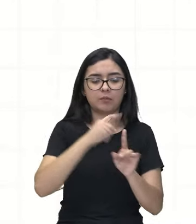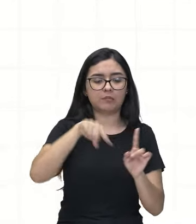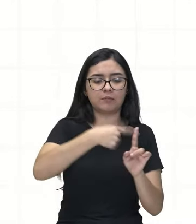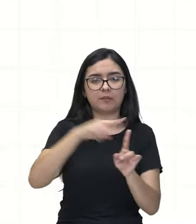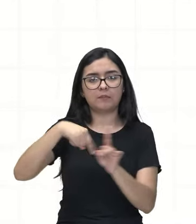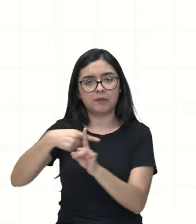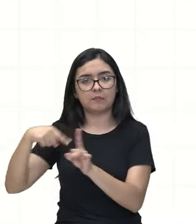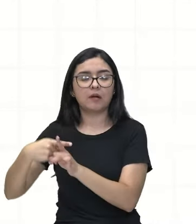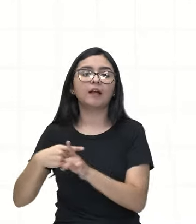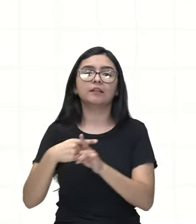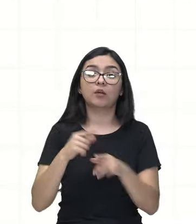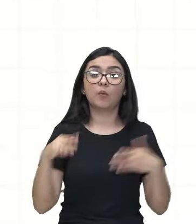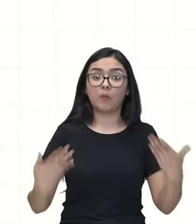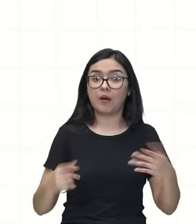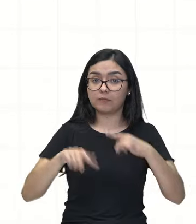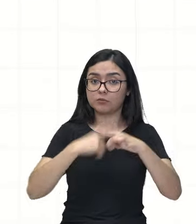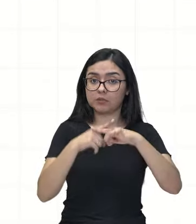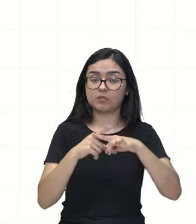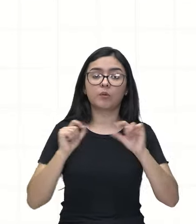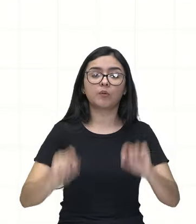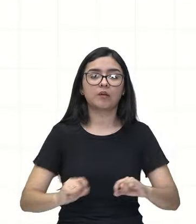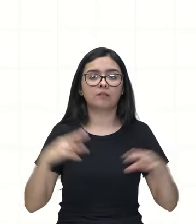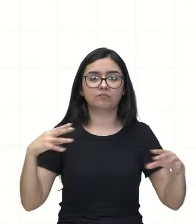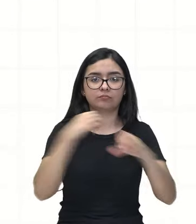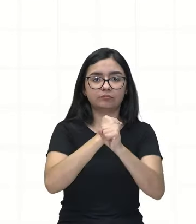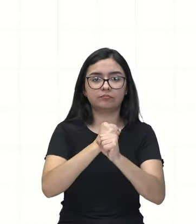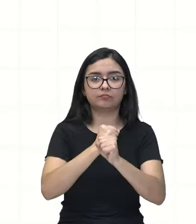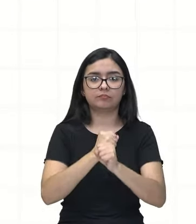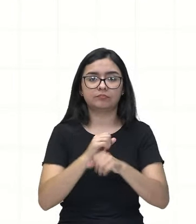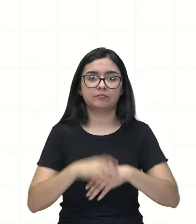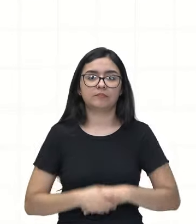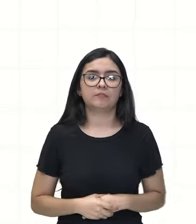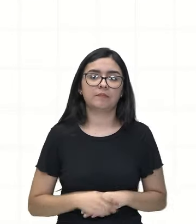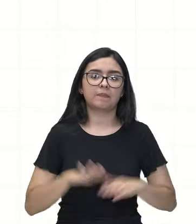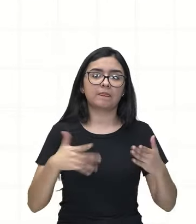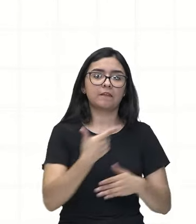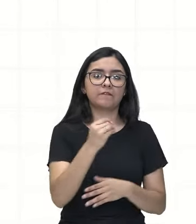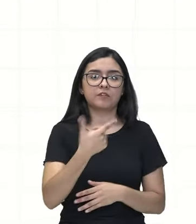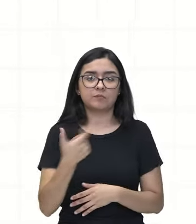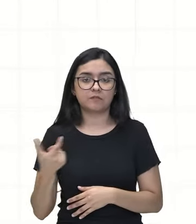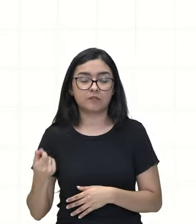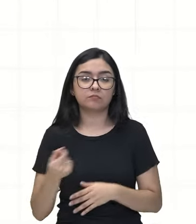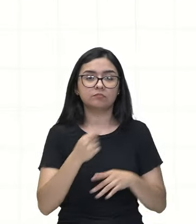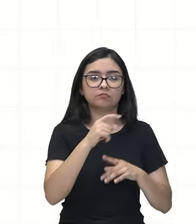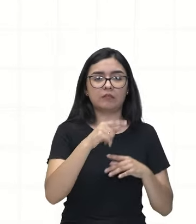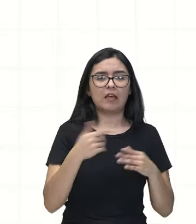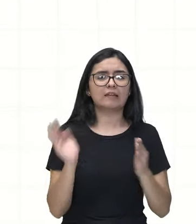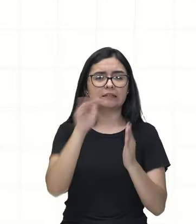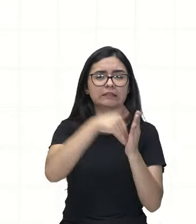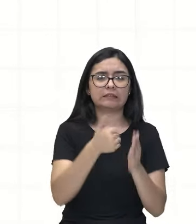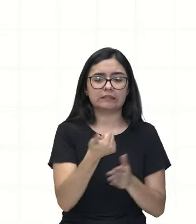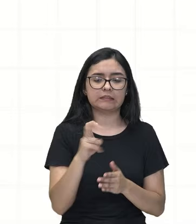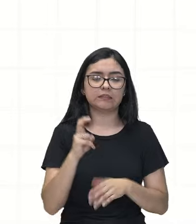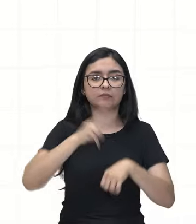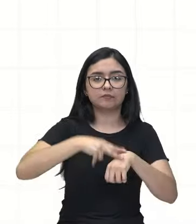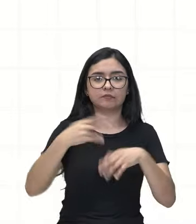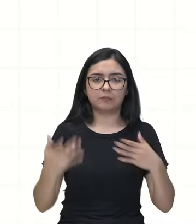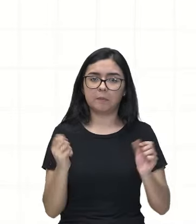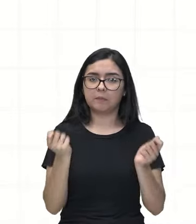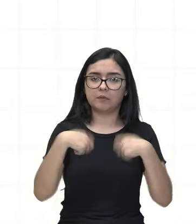Então, pessoal, percebe o seguinte, ó, 20 mais 20 mais 20 mais 20 até 15 parcelas iguais a 20, nós